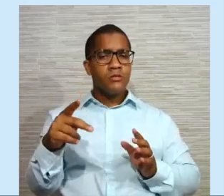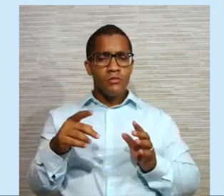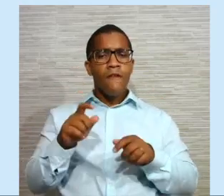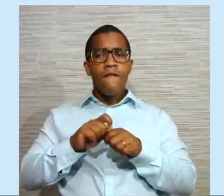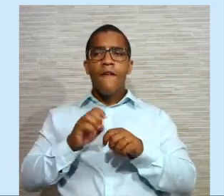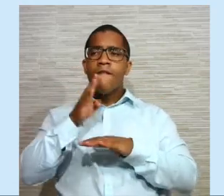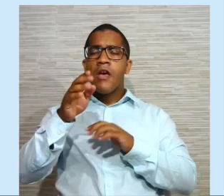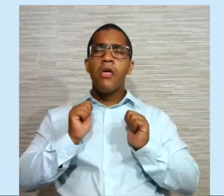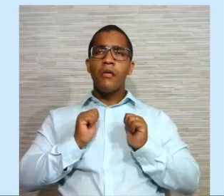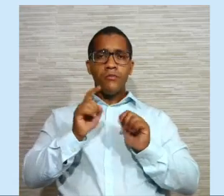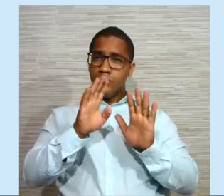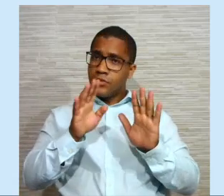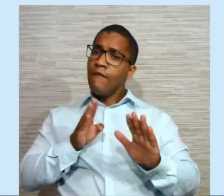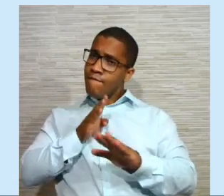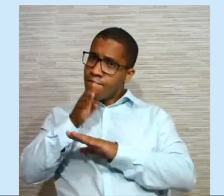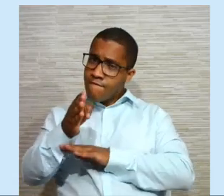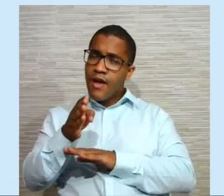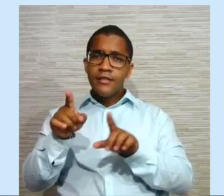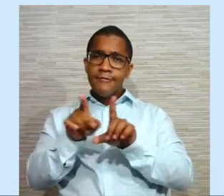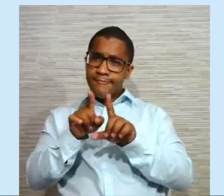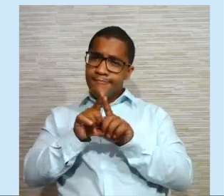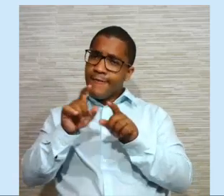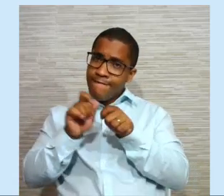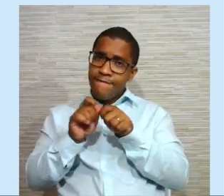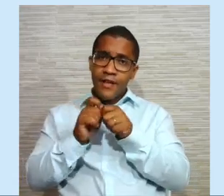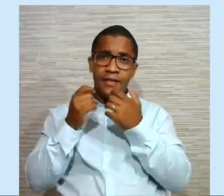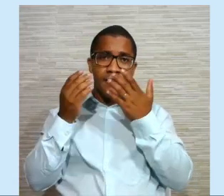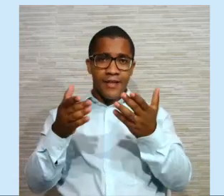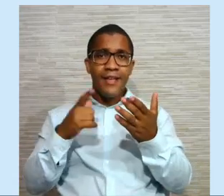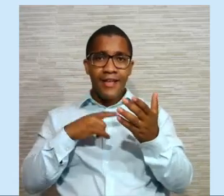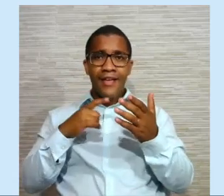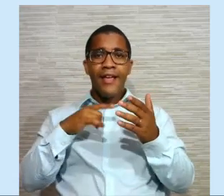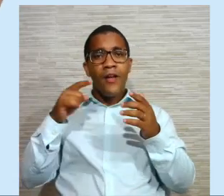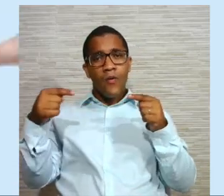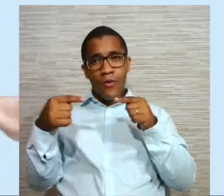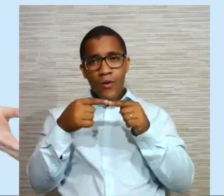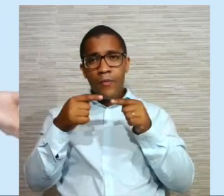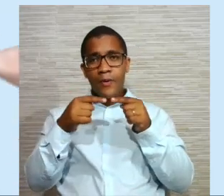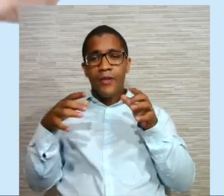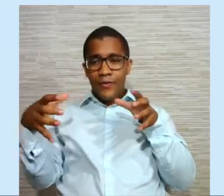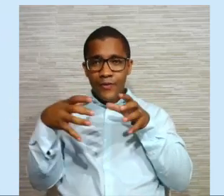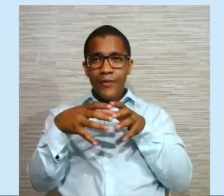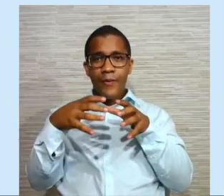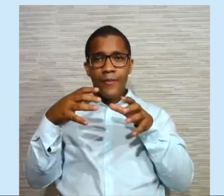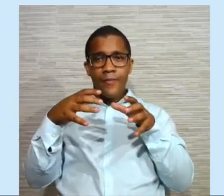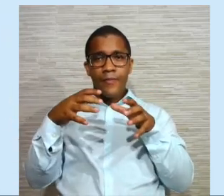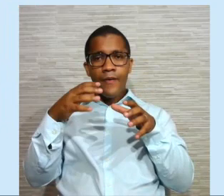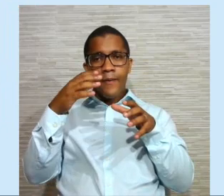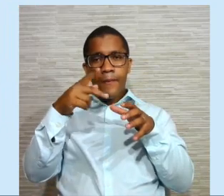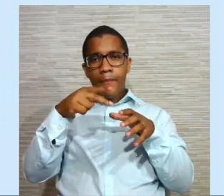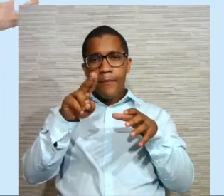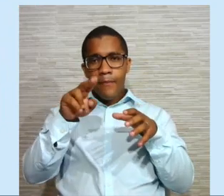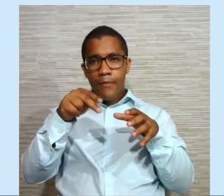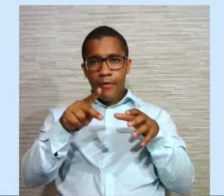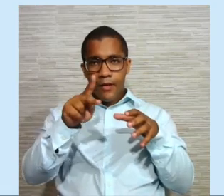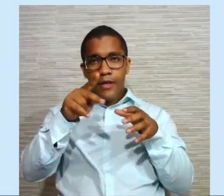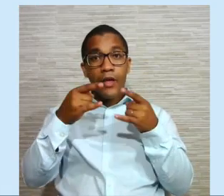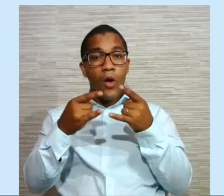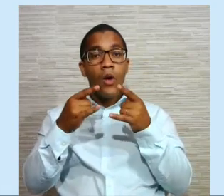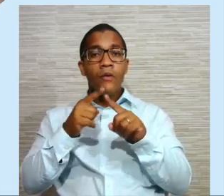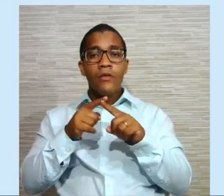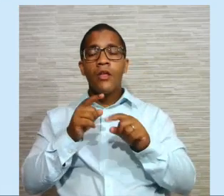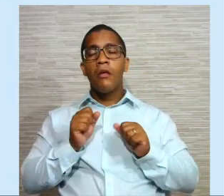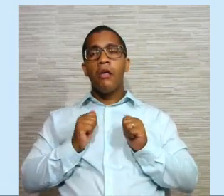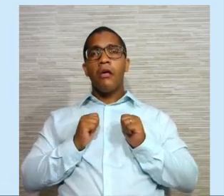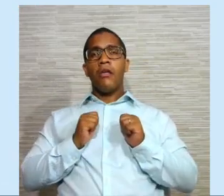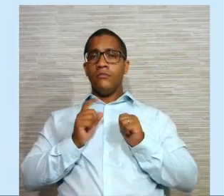coisas acontecerem, vá lá e faça acontecer. Então essa era uma grande filosofia punk rock, né? Então assim, você não vai